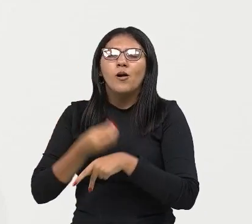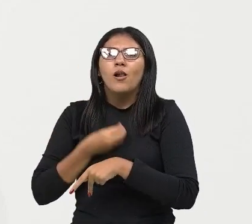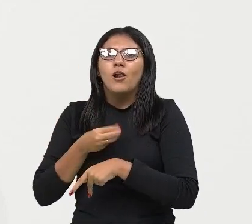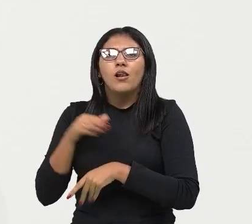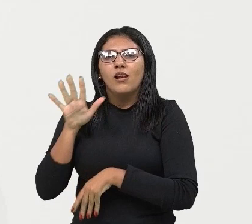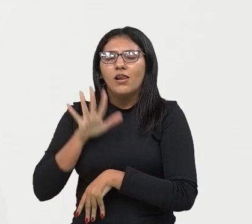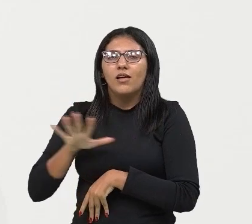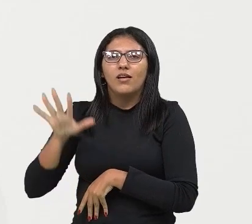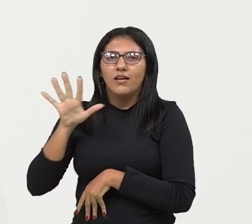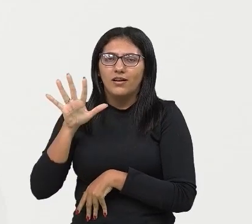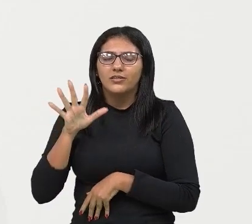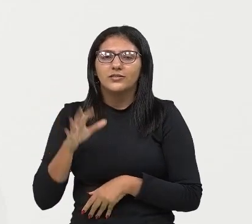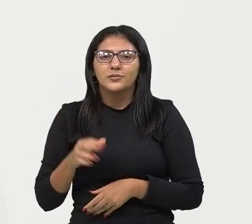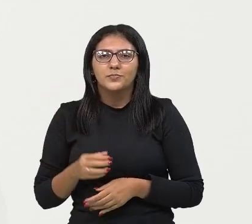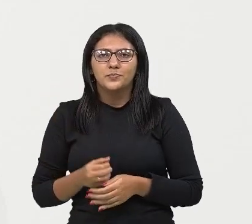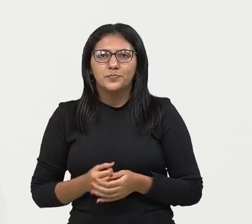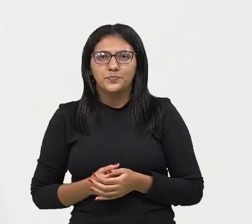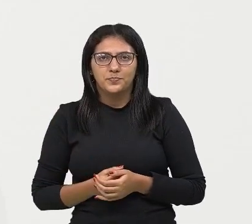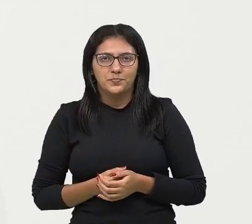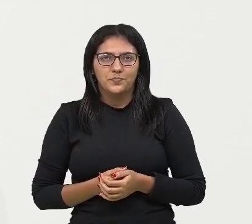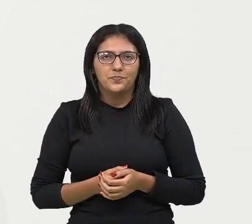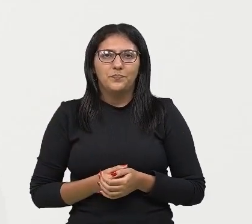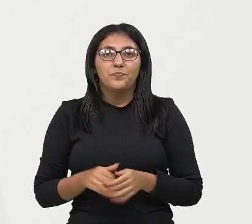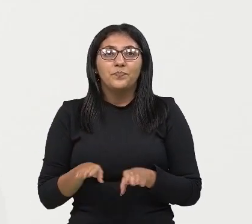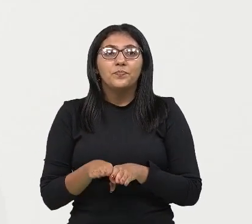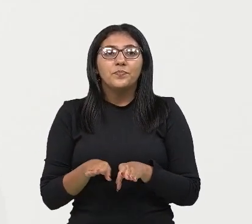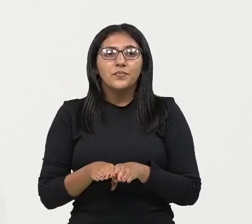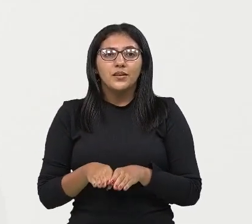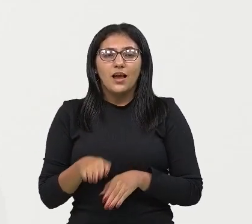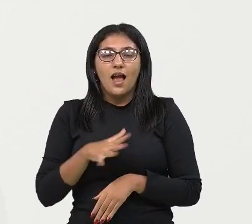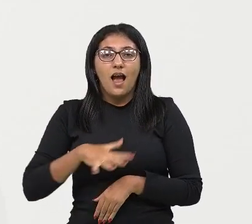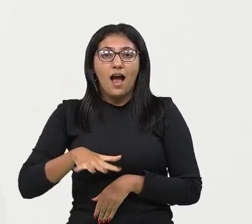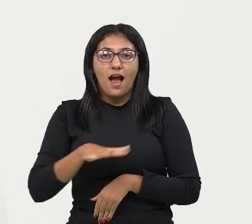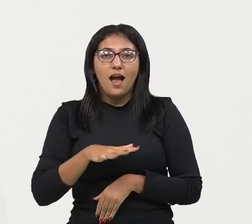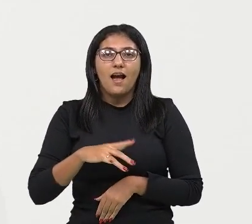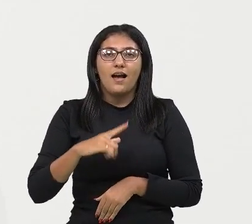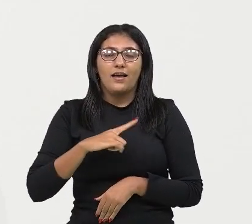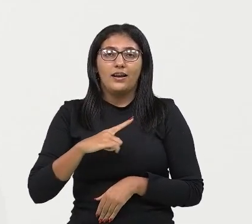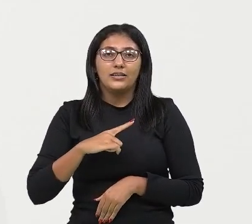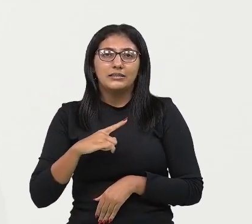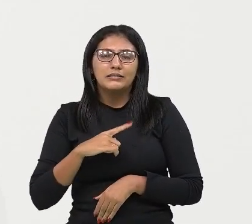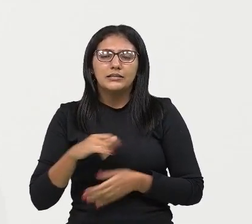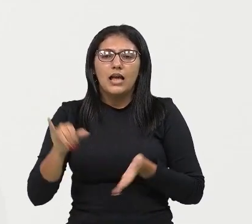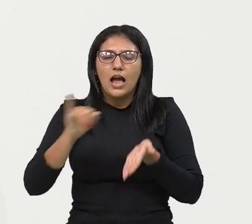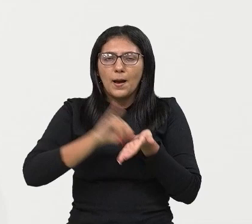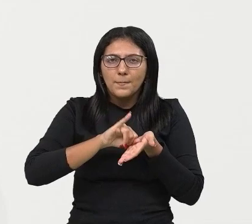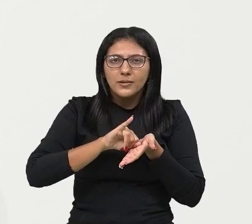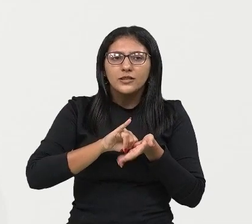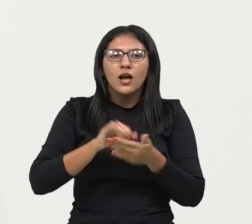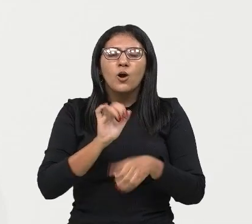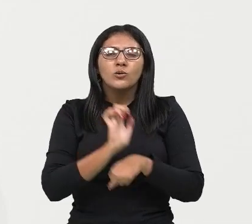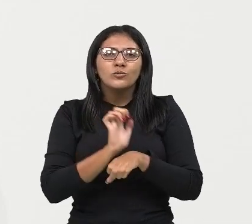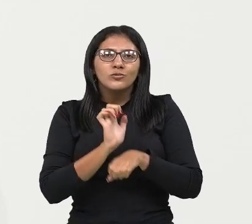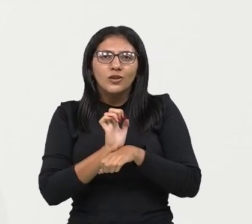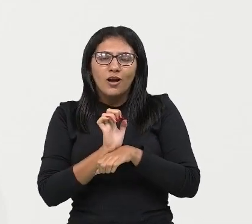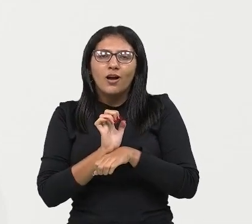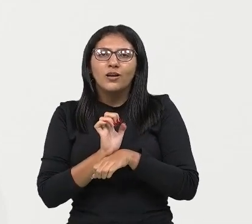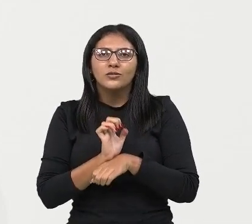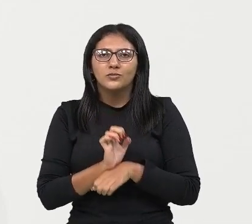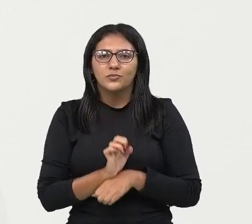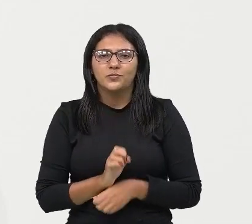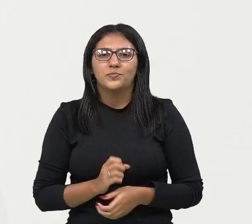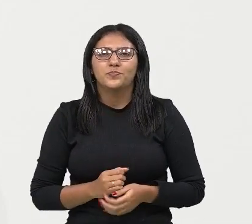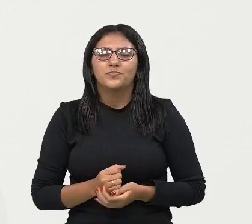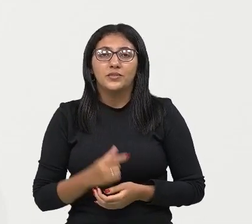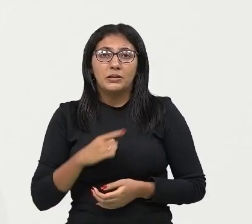litoral, áreas, né, onde tem aí a capital do estado, tem a maior quantidade também, uma